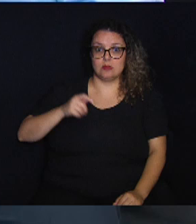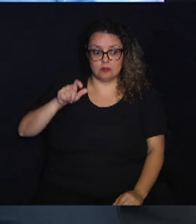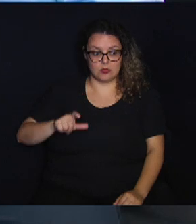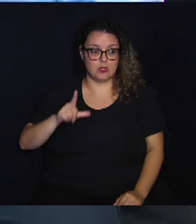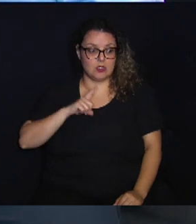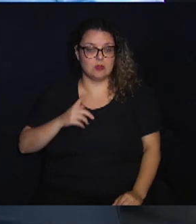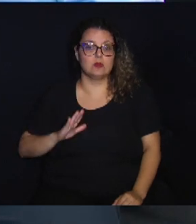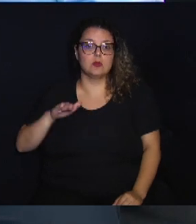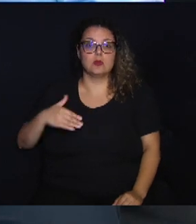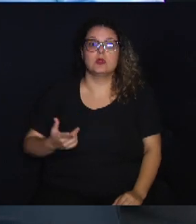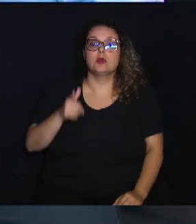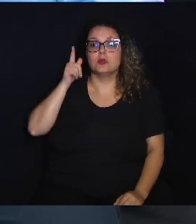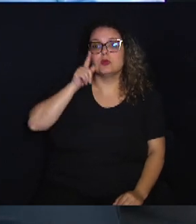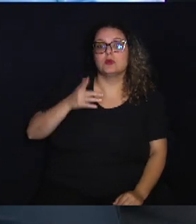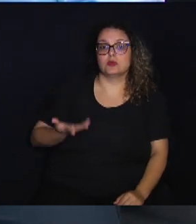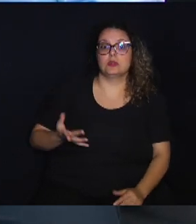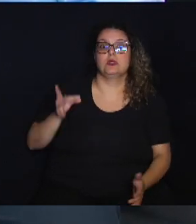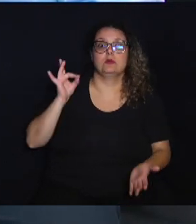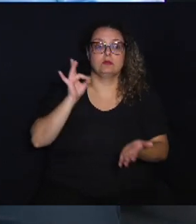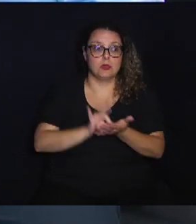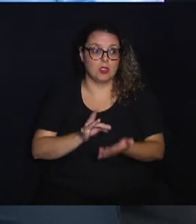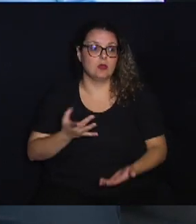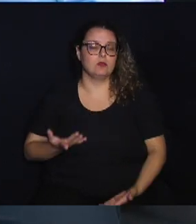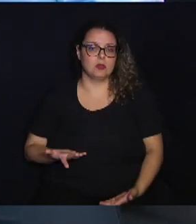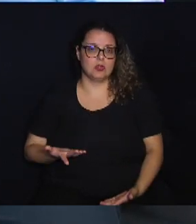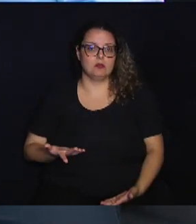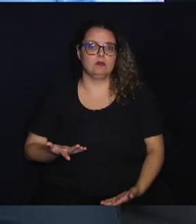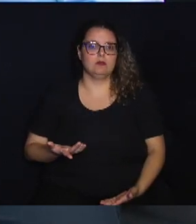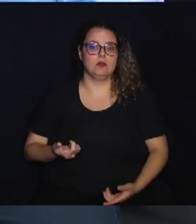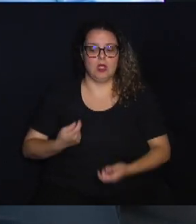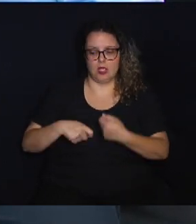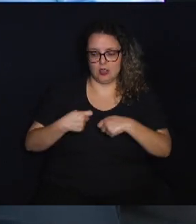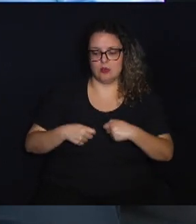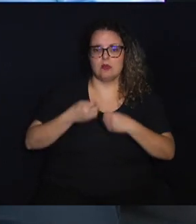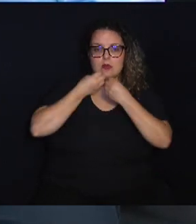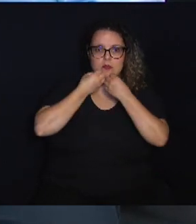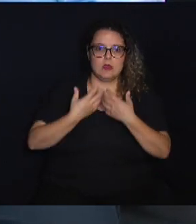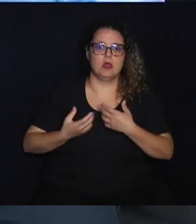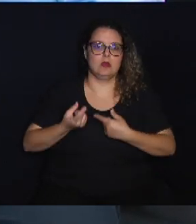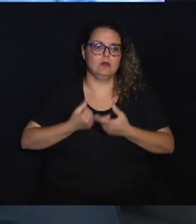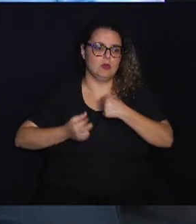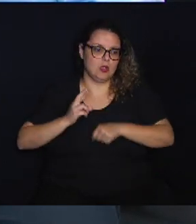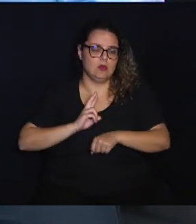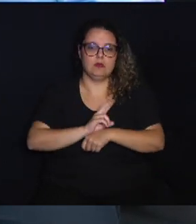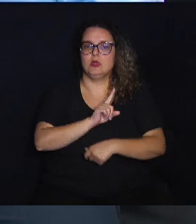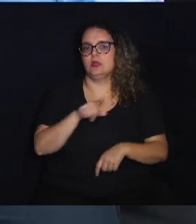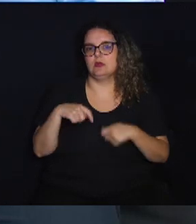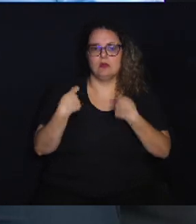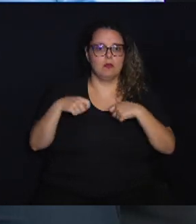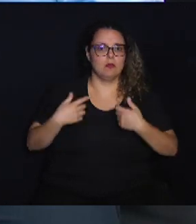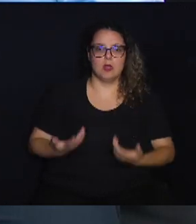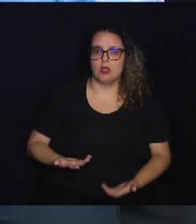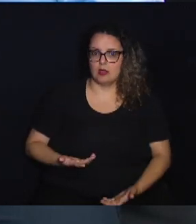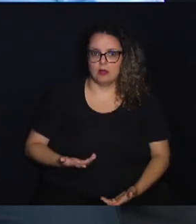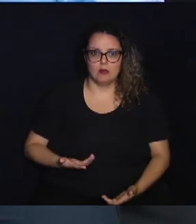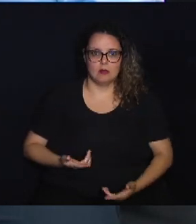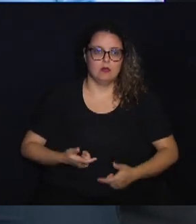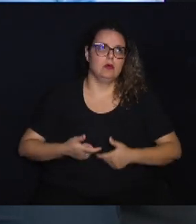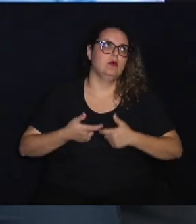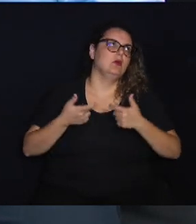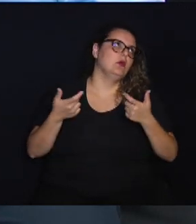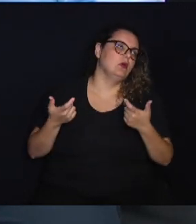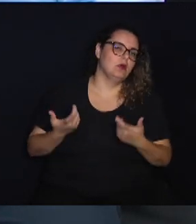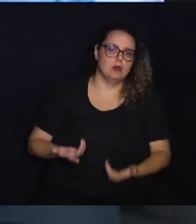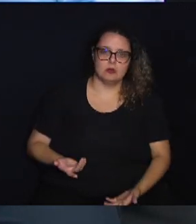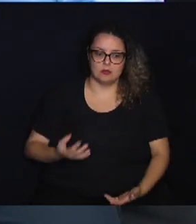ela consegue realmente assim administrar bem os seus recursos. Não precisa ser muito,